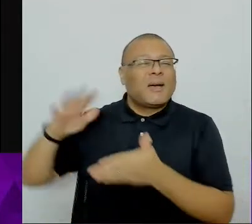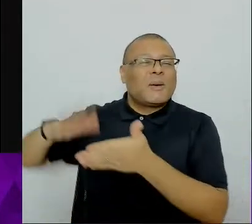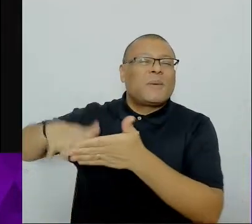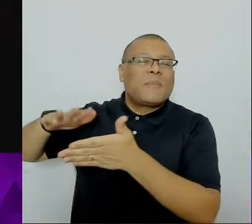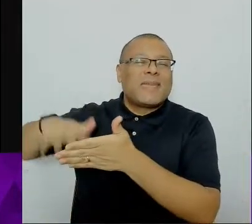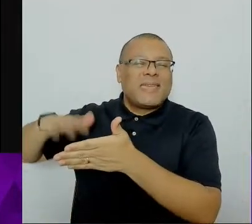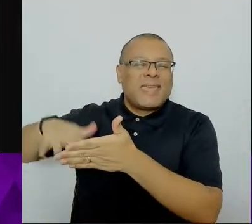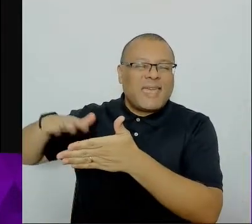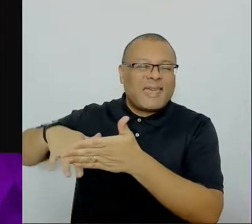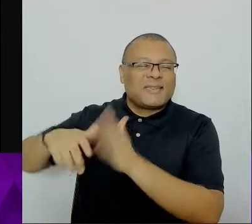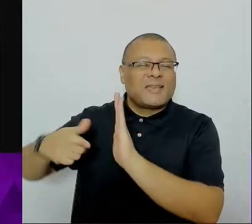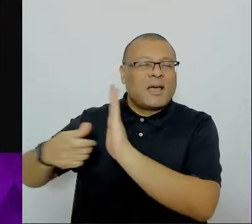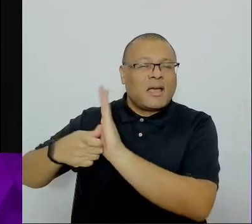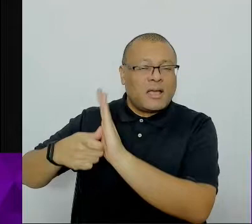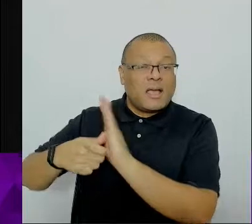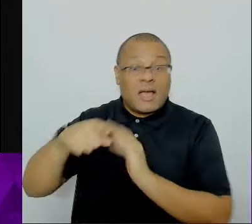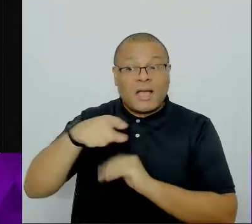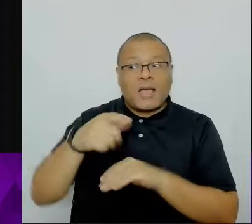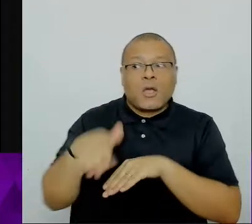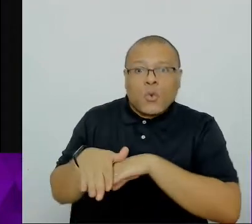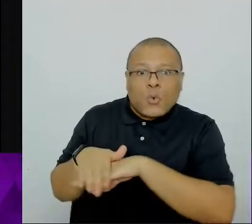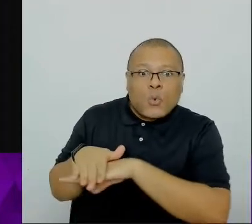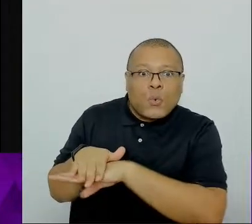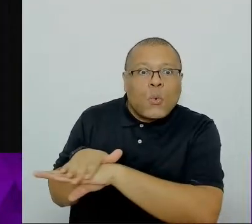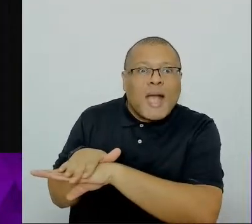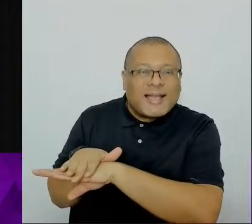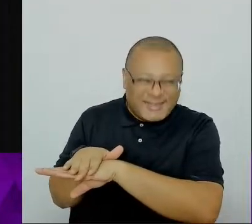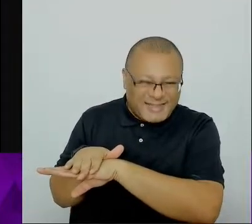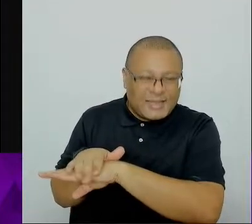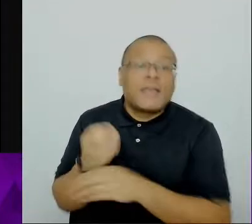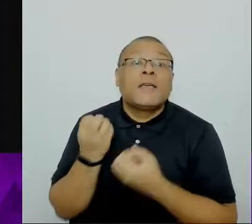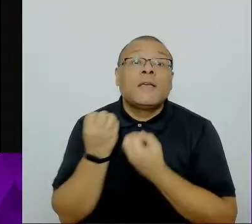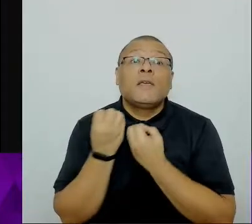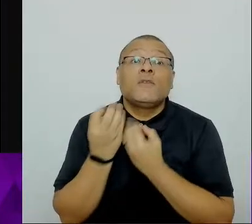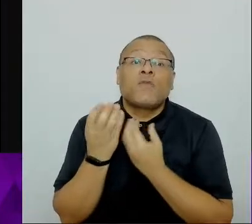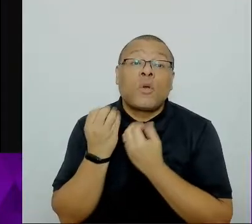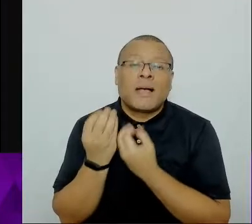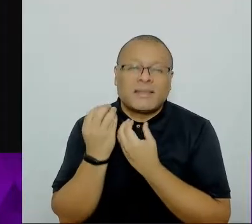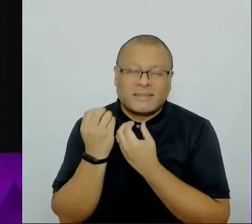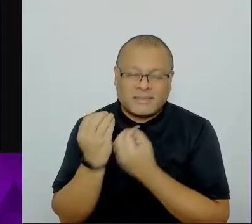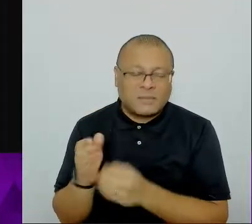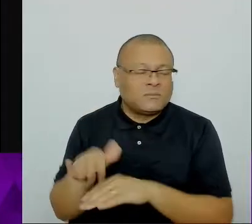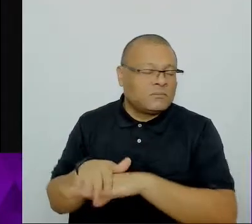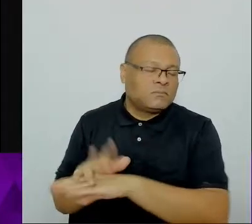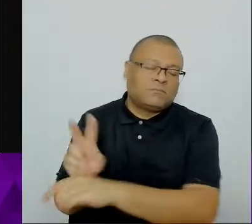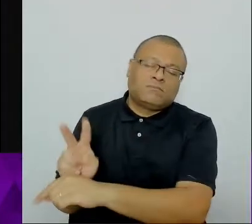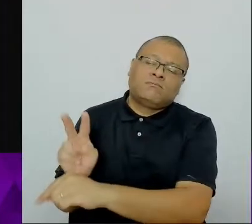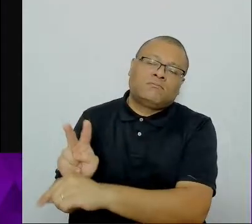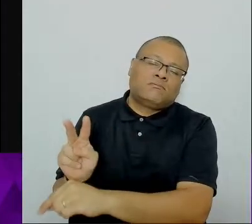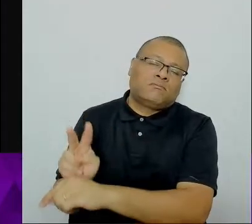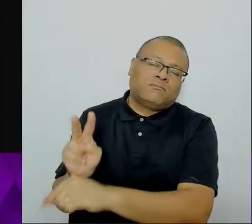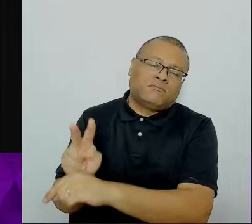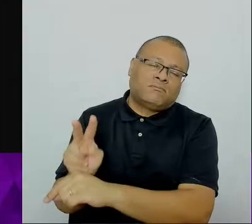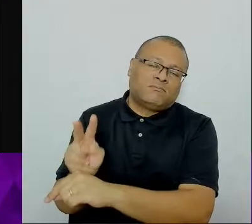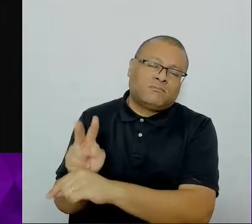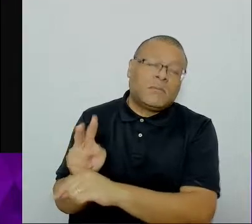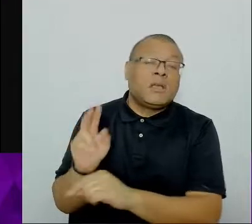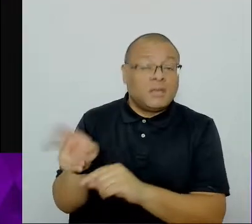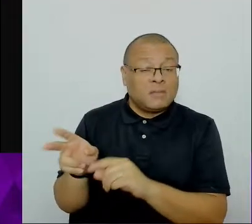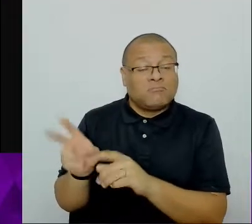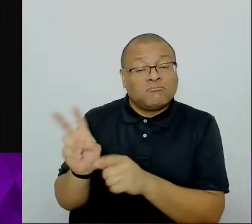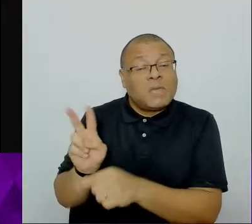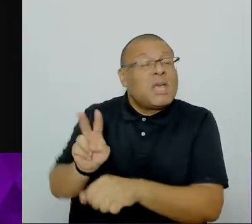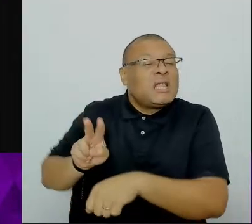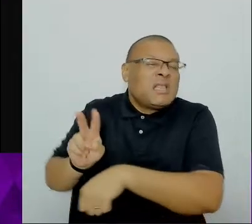tipo de aplicação, às vezes a gente tem o que a gente chama de sessão, que é um objeto que faz com que a gente consiga guardar